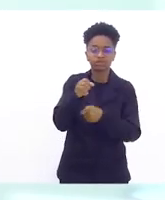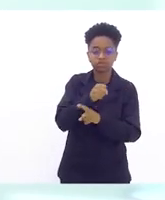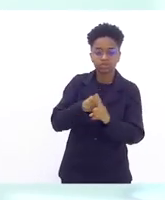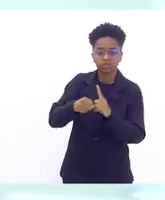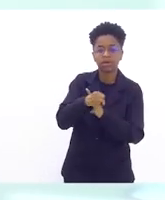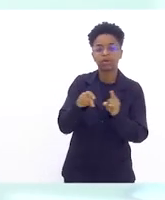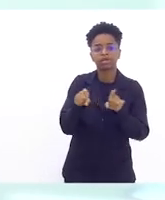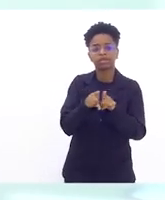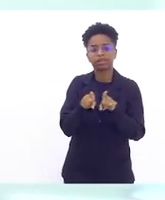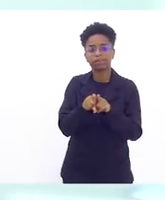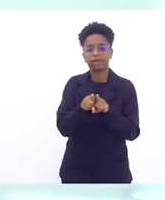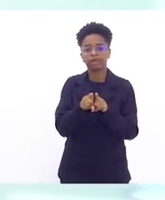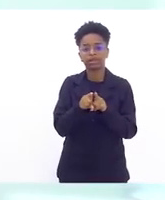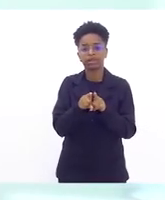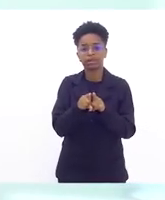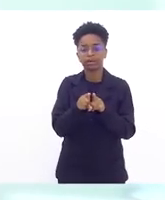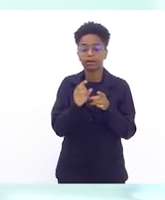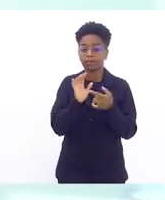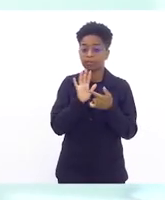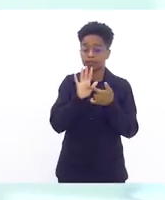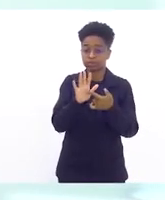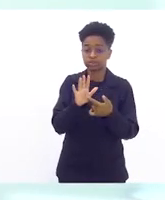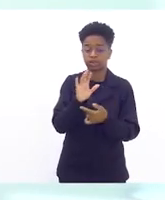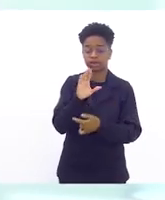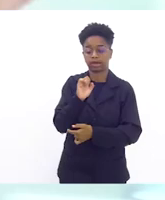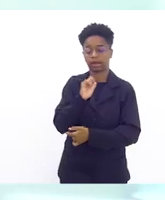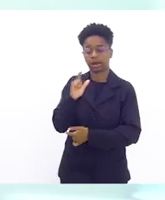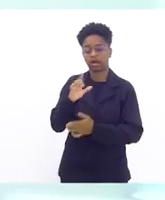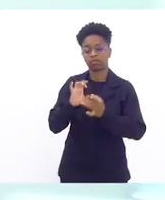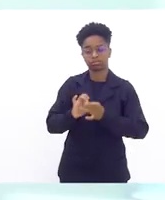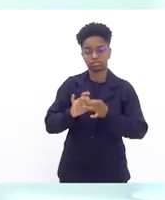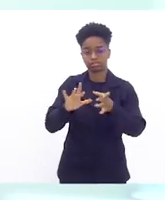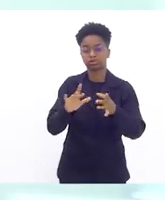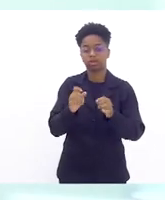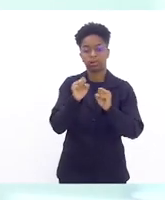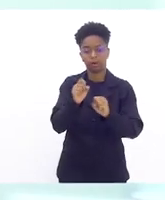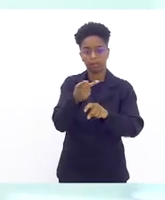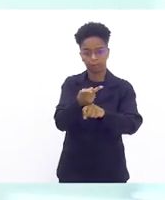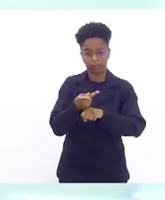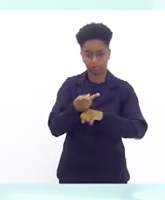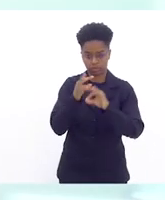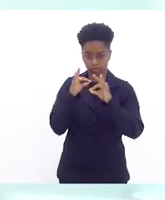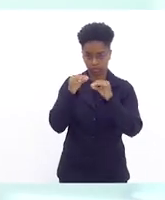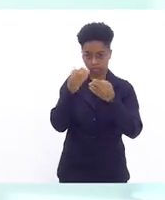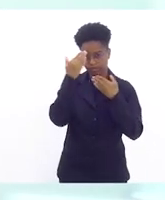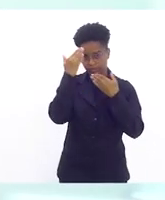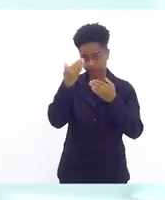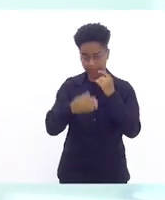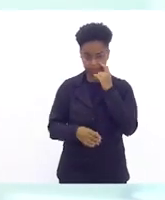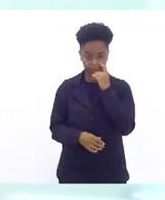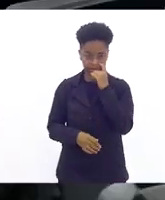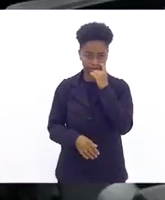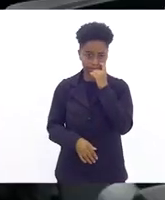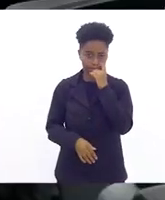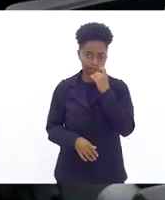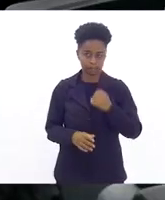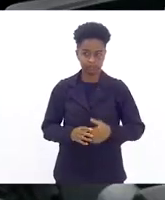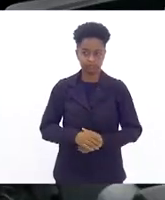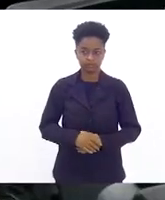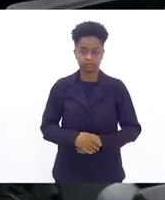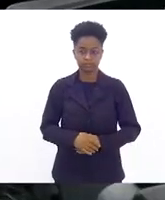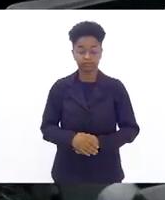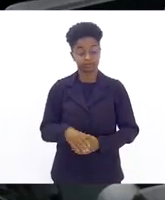e colocar o cal à disposição de todos o que é questão muito obrigada senhor presidente